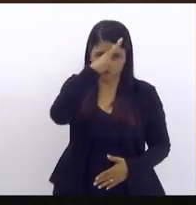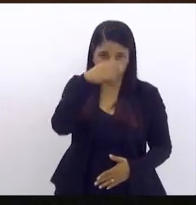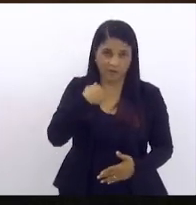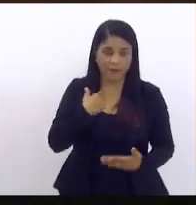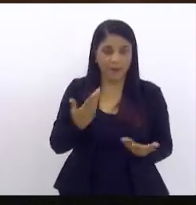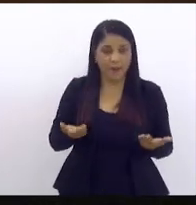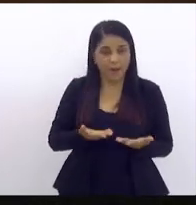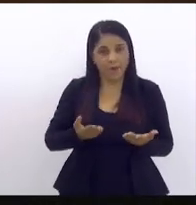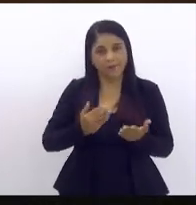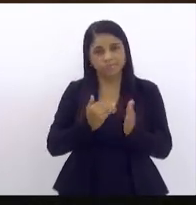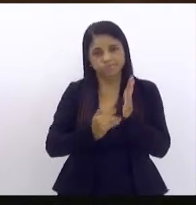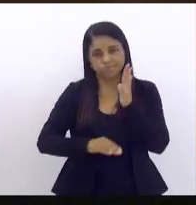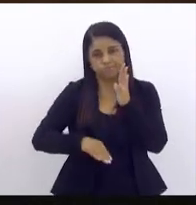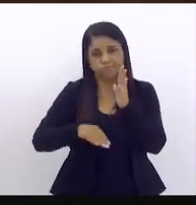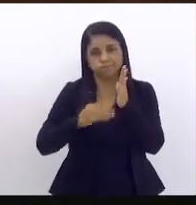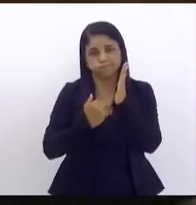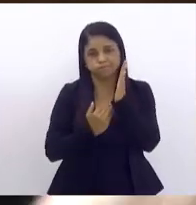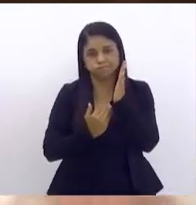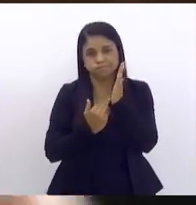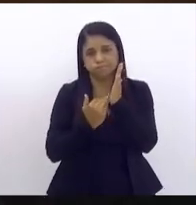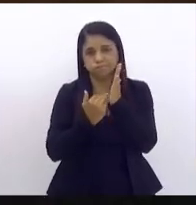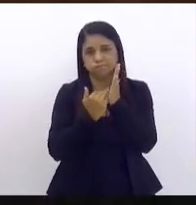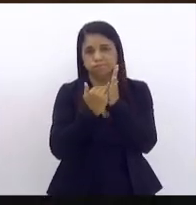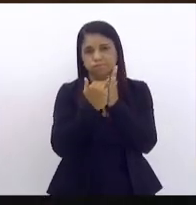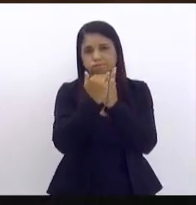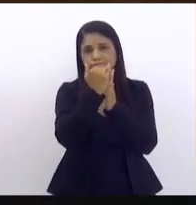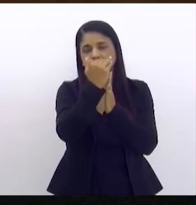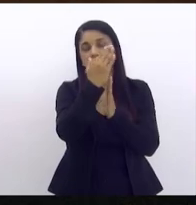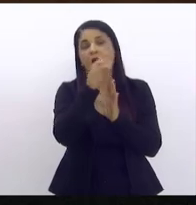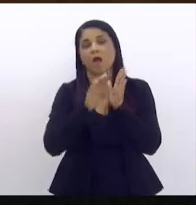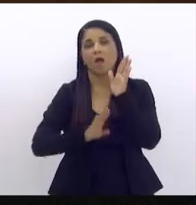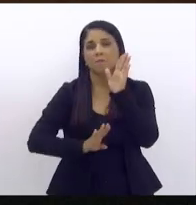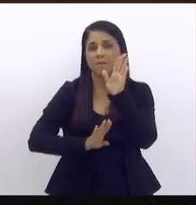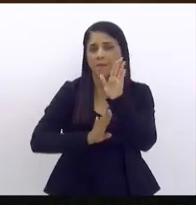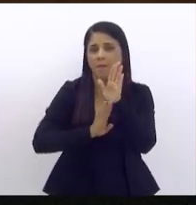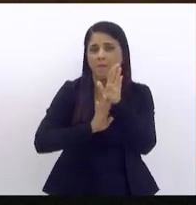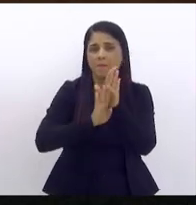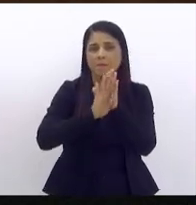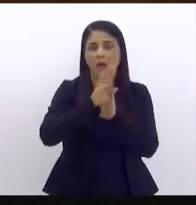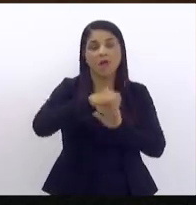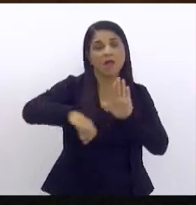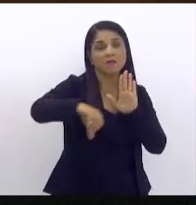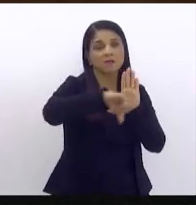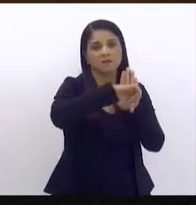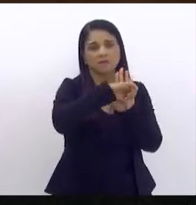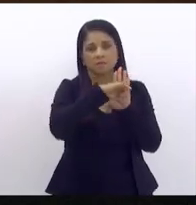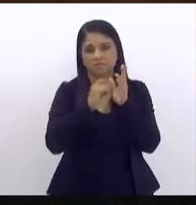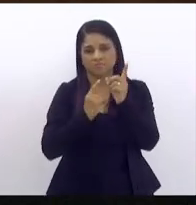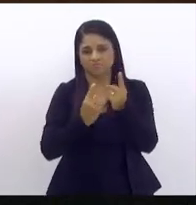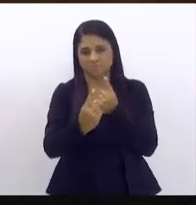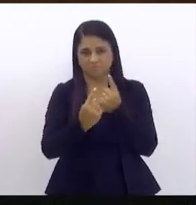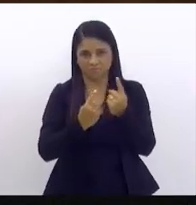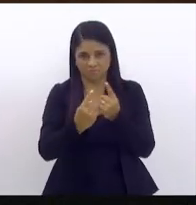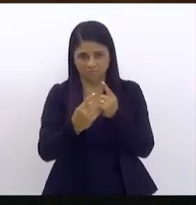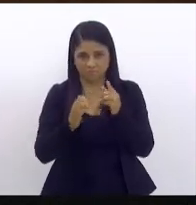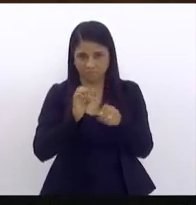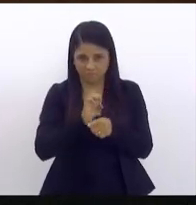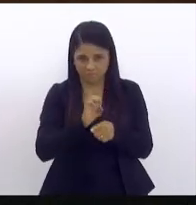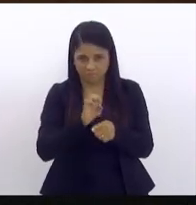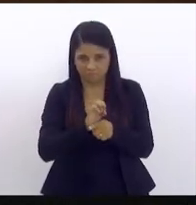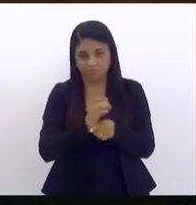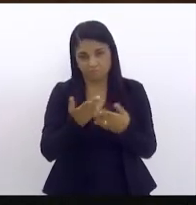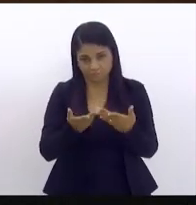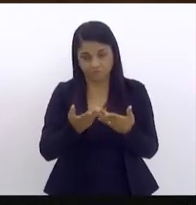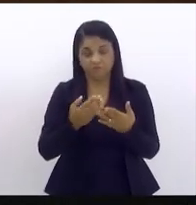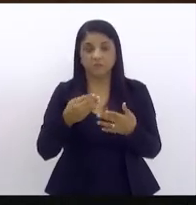do aumento de crimes nas estradas estaduais. Portanto, o mais rápido possível